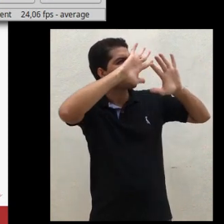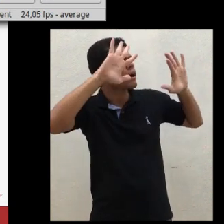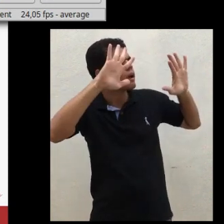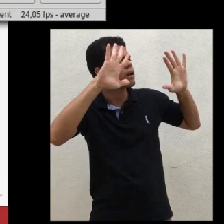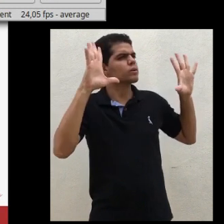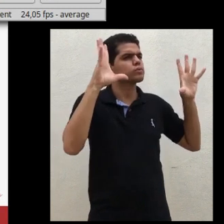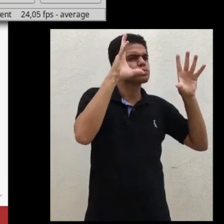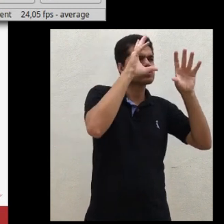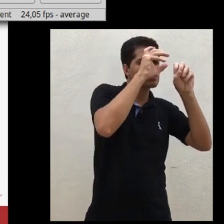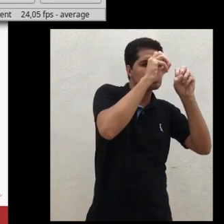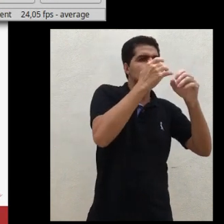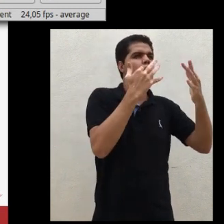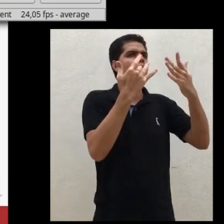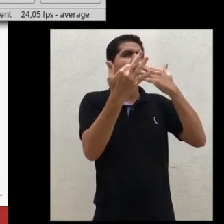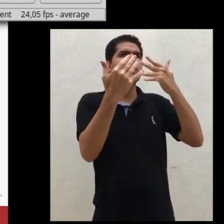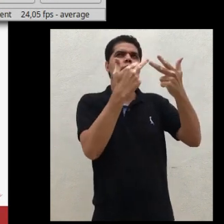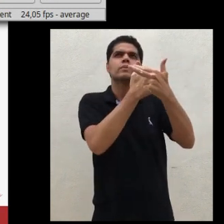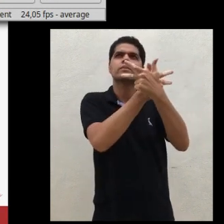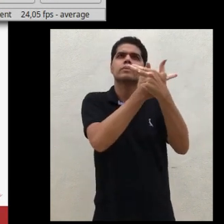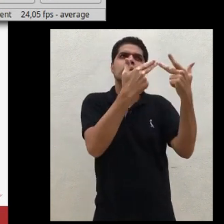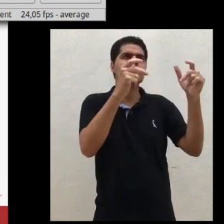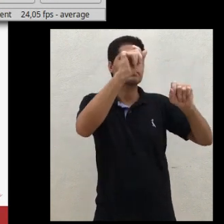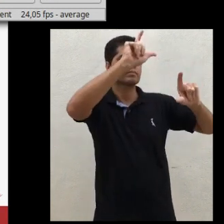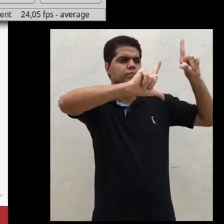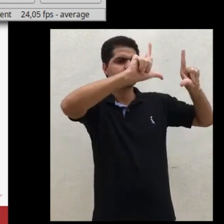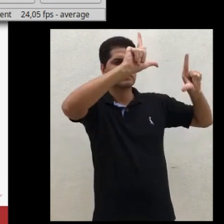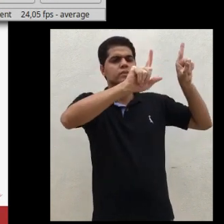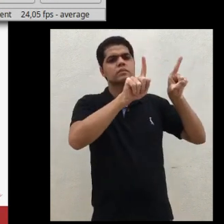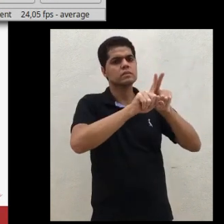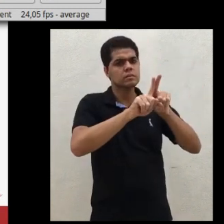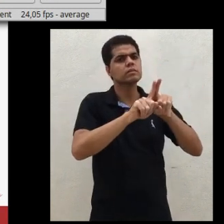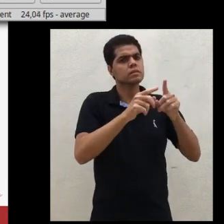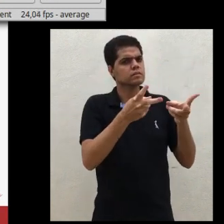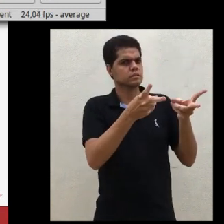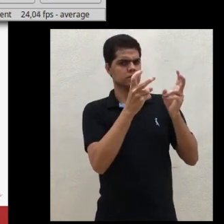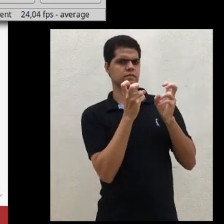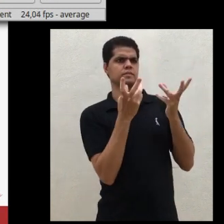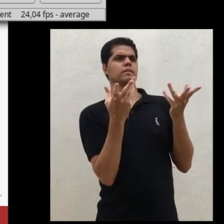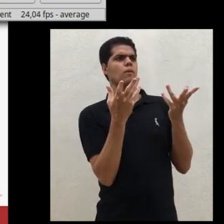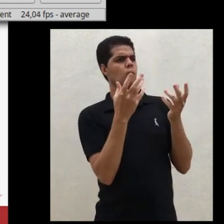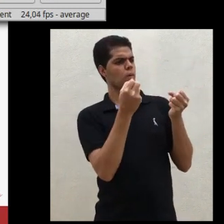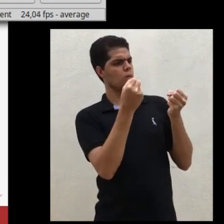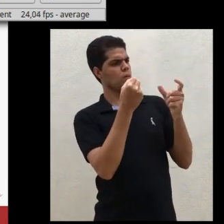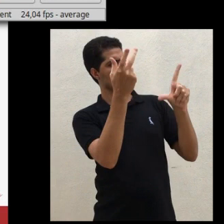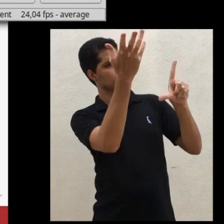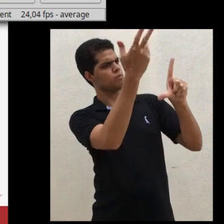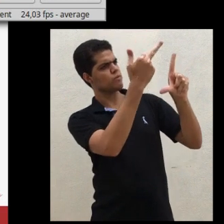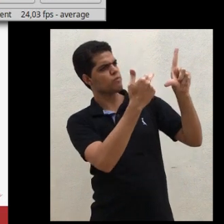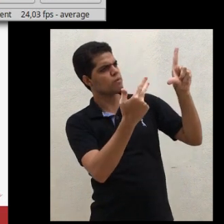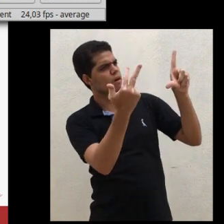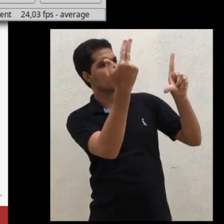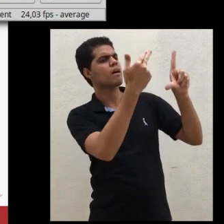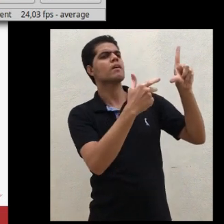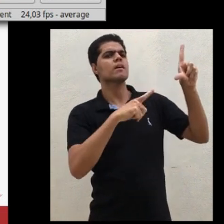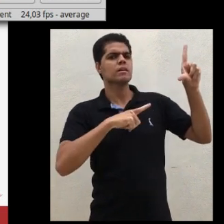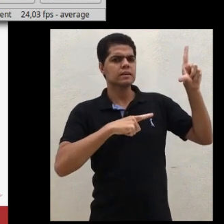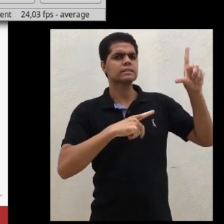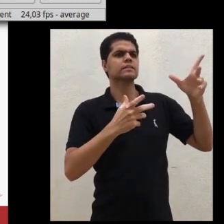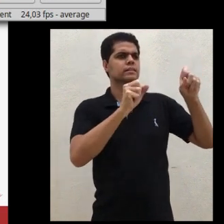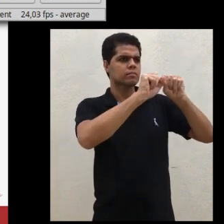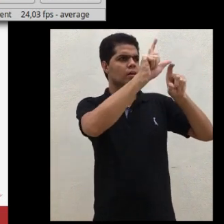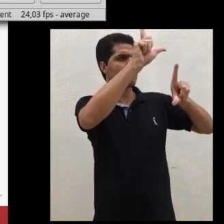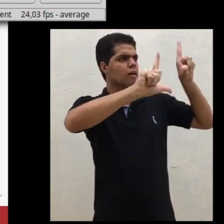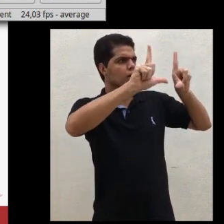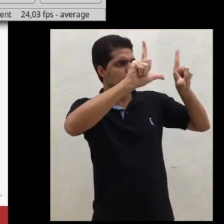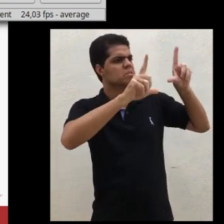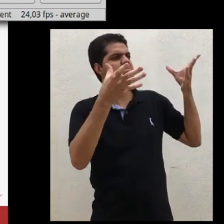e as cores da imagem. E de fato, você vê a imagem de uma TV Sony, né,